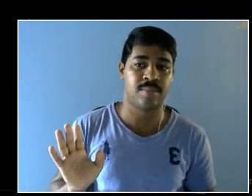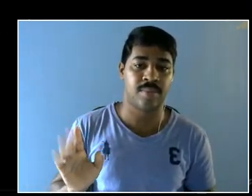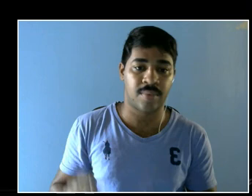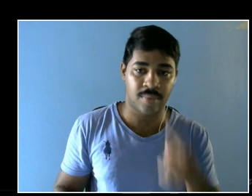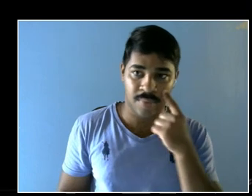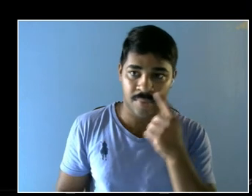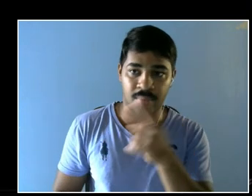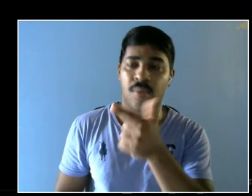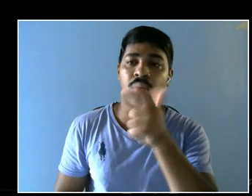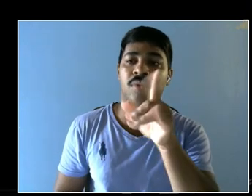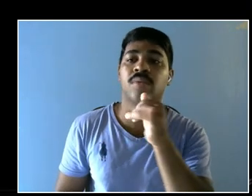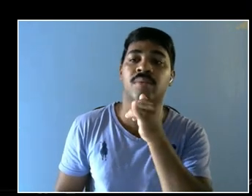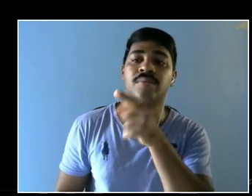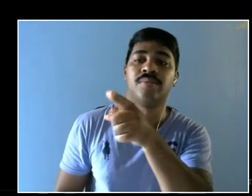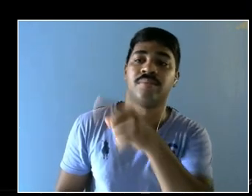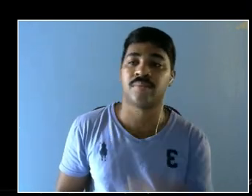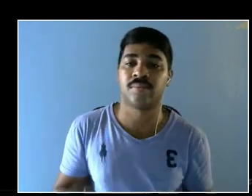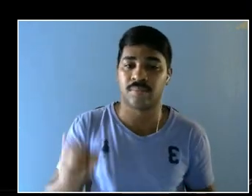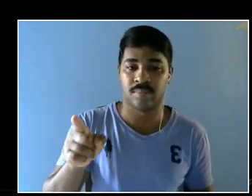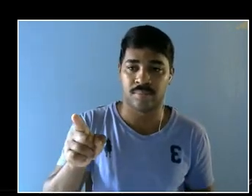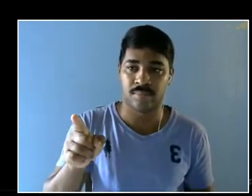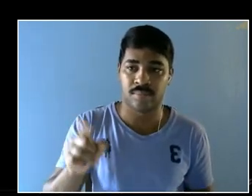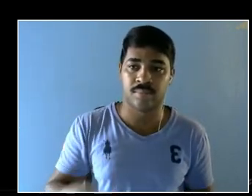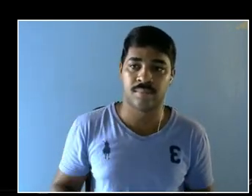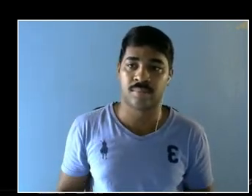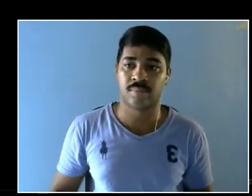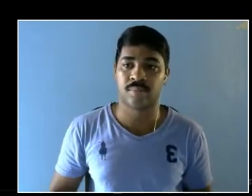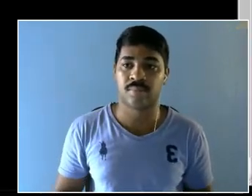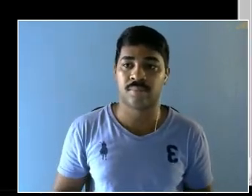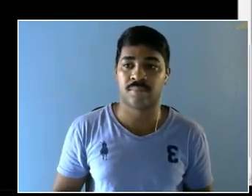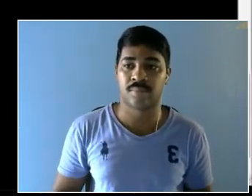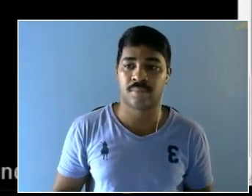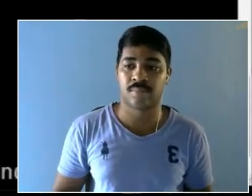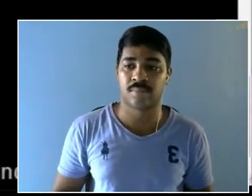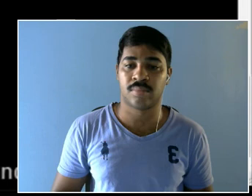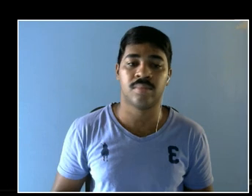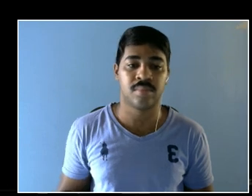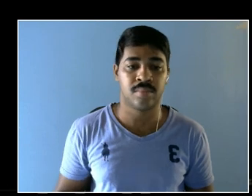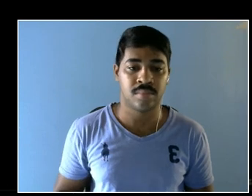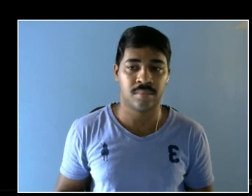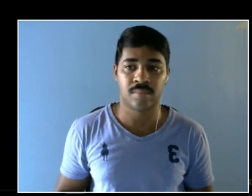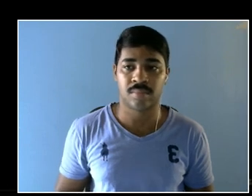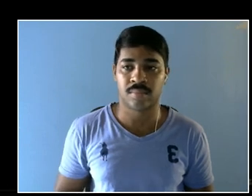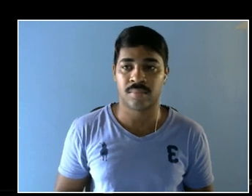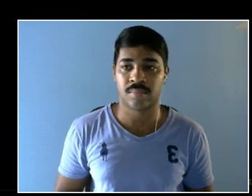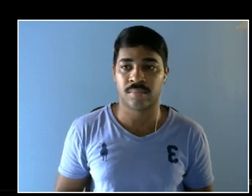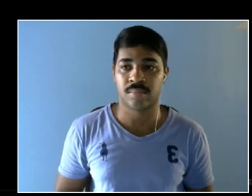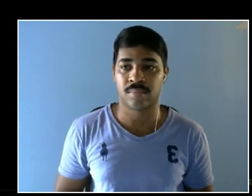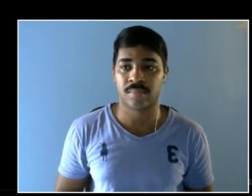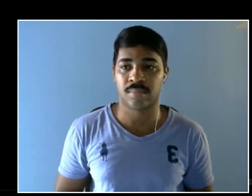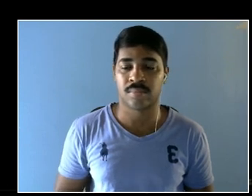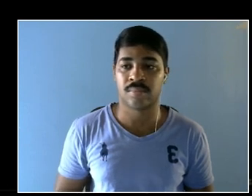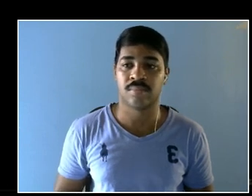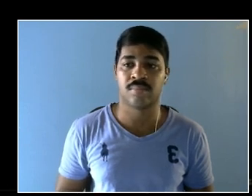Se eu até novo, insira um valor, 2, ele escreve 0 e 1. Se eu colocar 100, ele vai até 100. Se eu colocar menos 1,